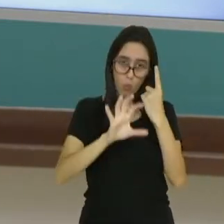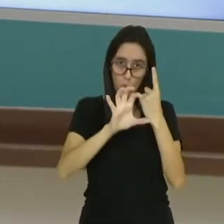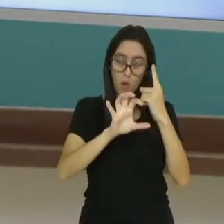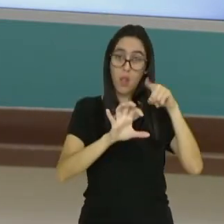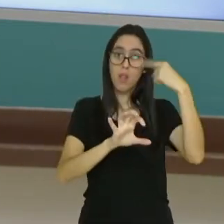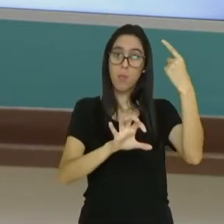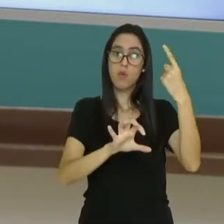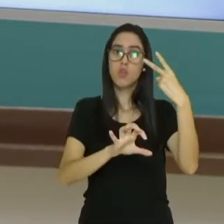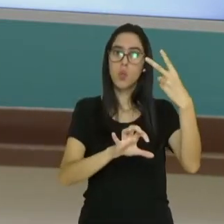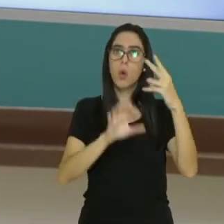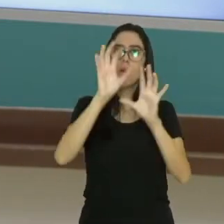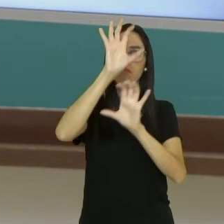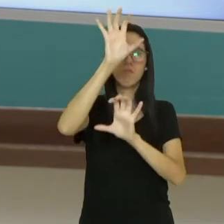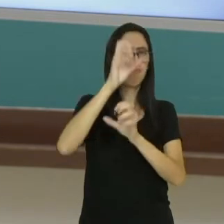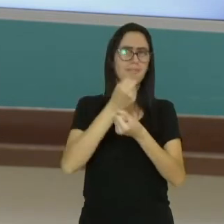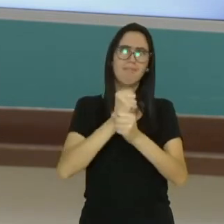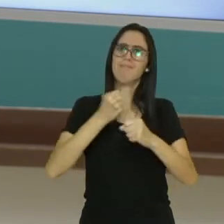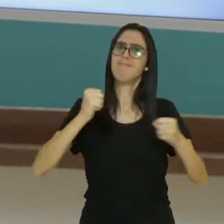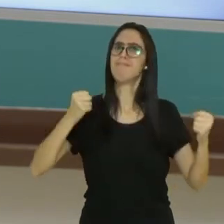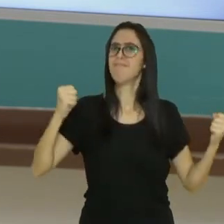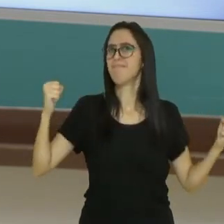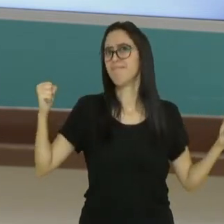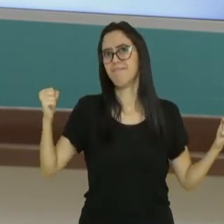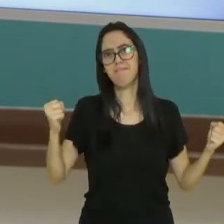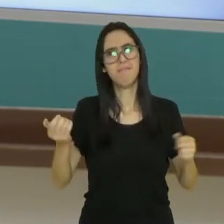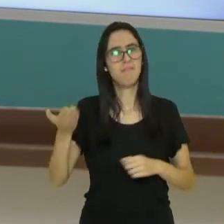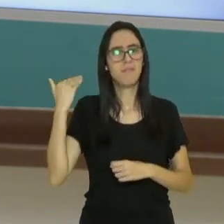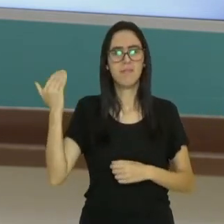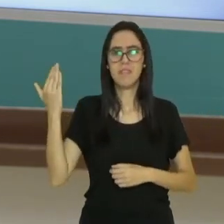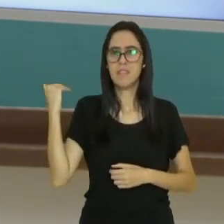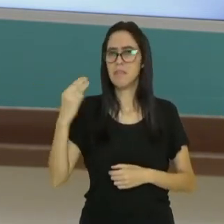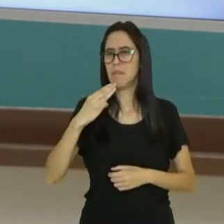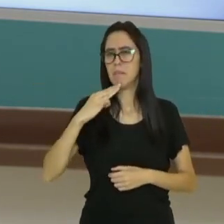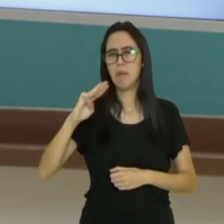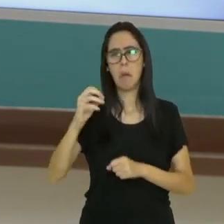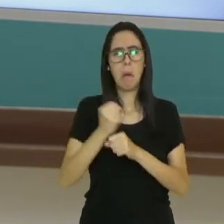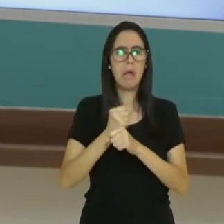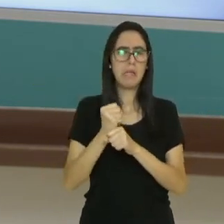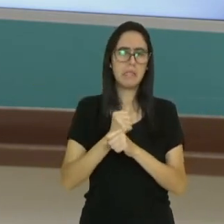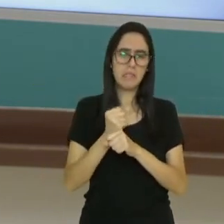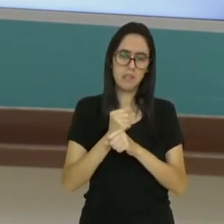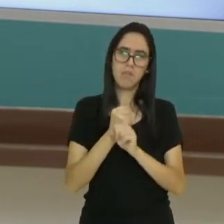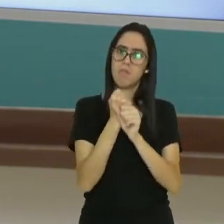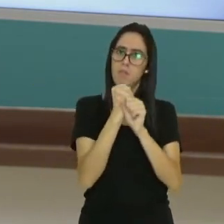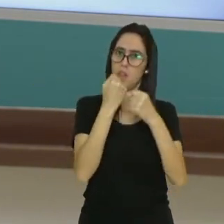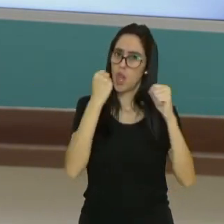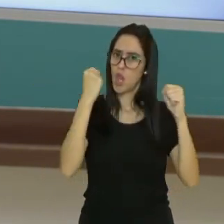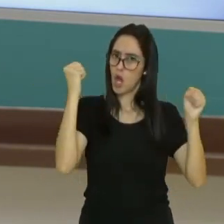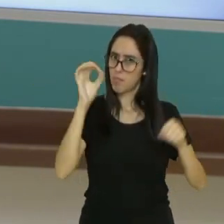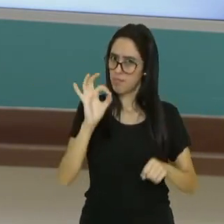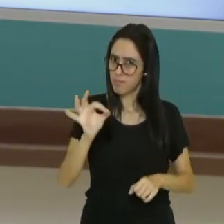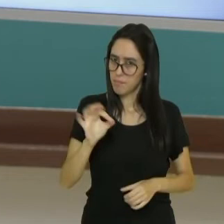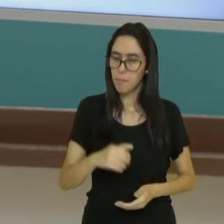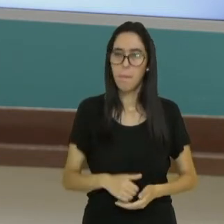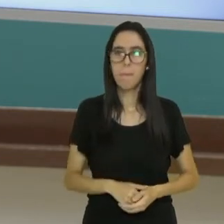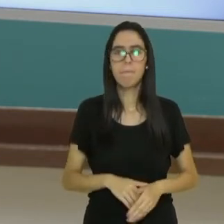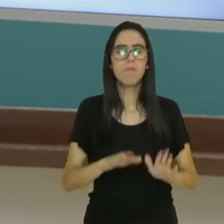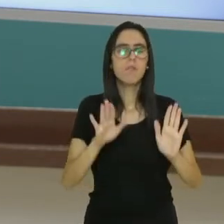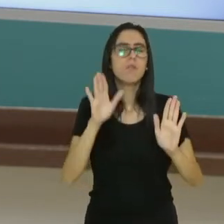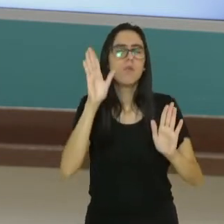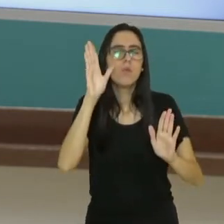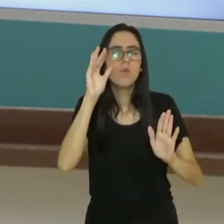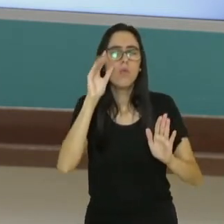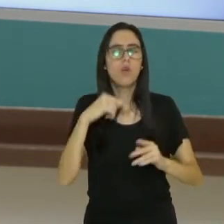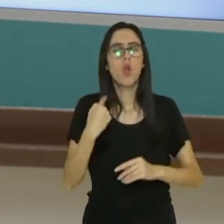a Pangeia lá há 230 milhões de anos atrás. Algo gigantesco, né? E só por curiosidade,